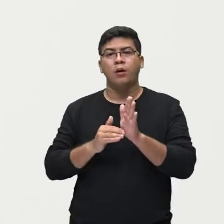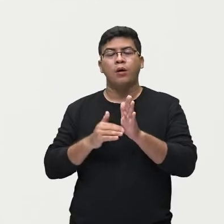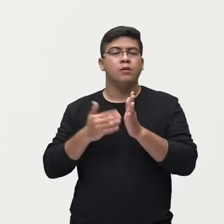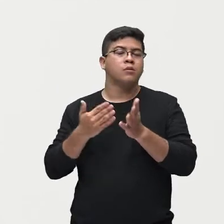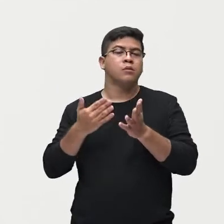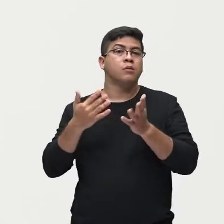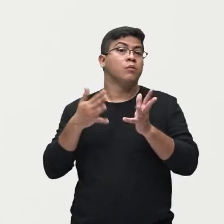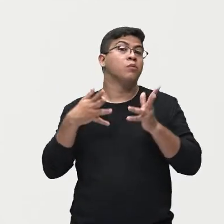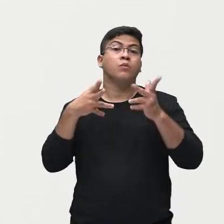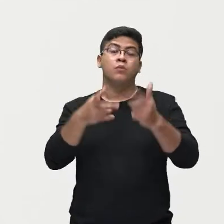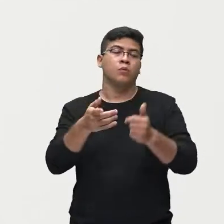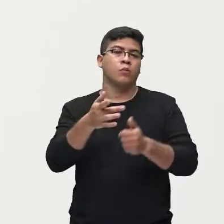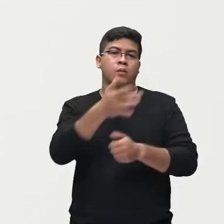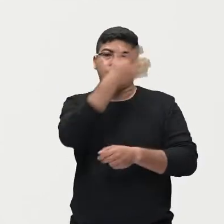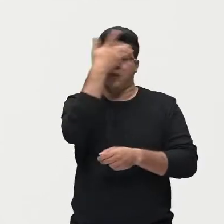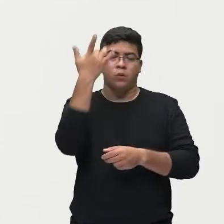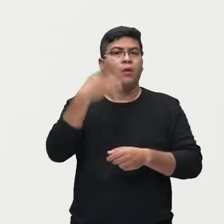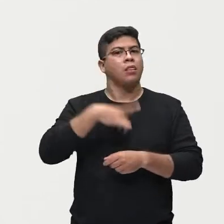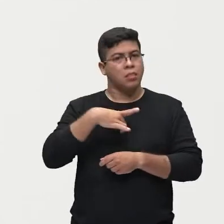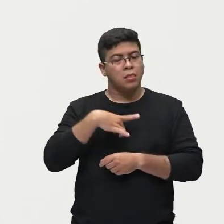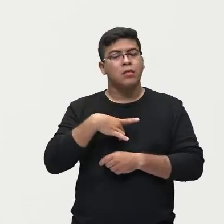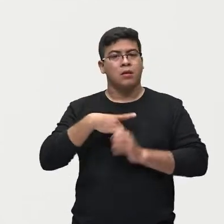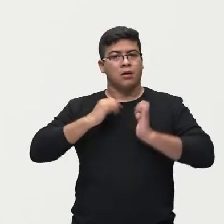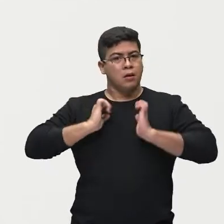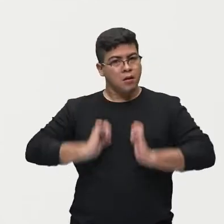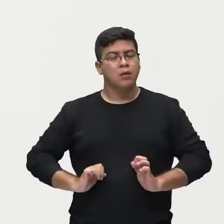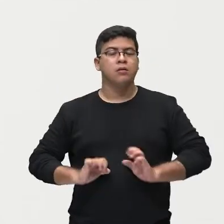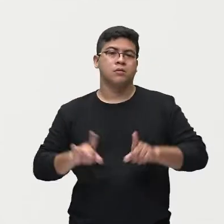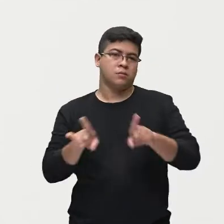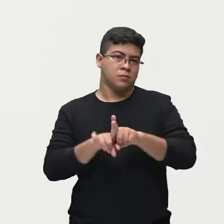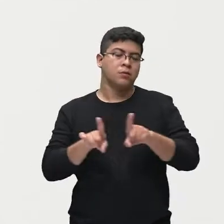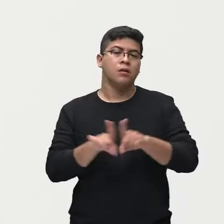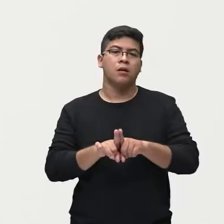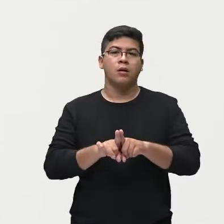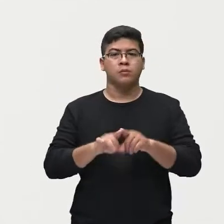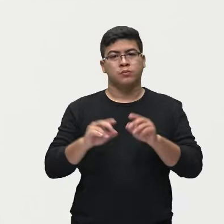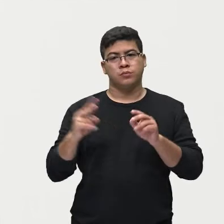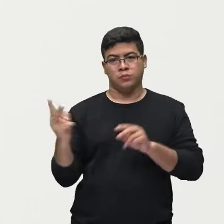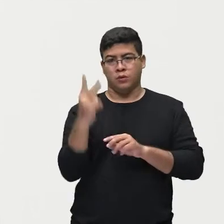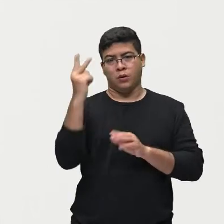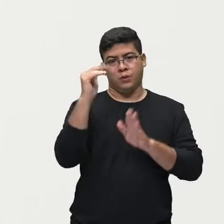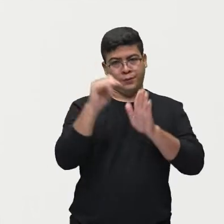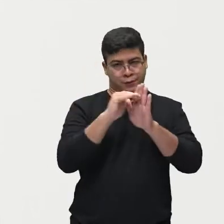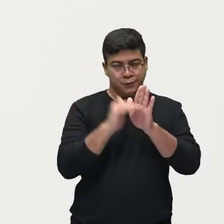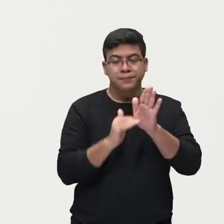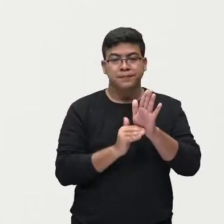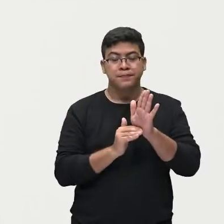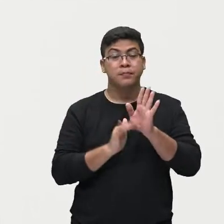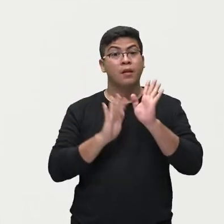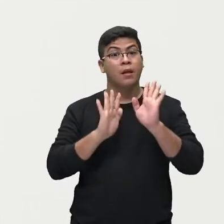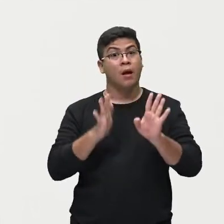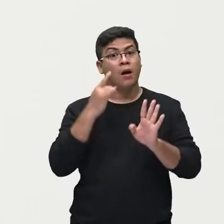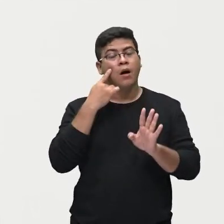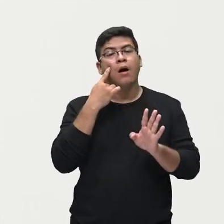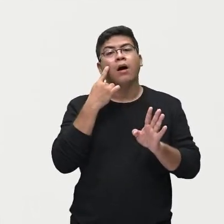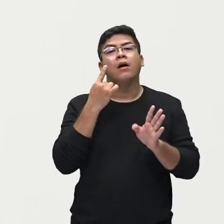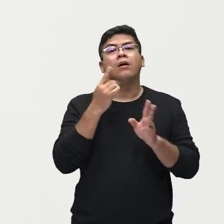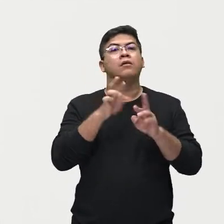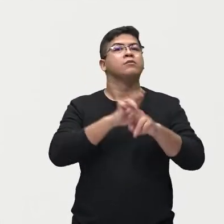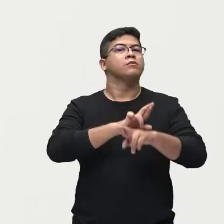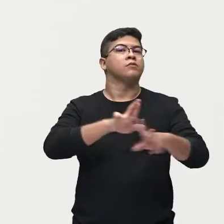indivíduo, todo grupo tem. Esse conjunto de motivos, de valores morais, eles podem